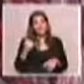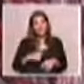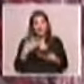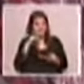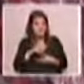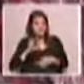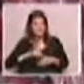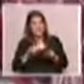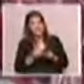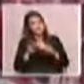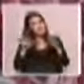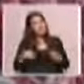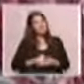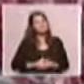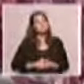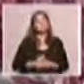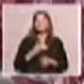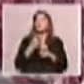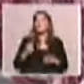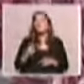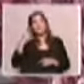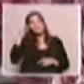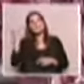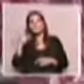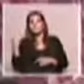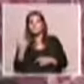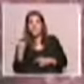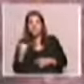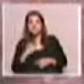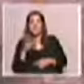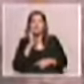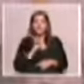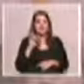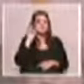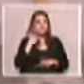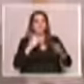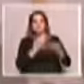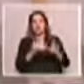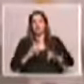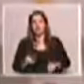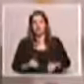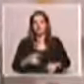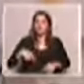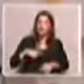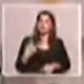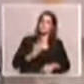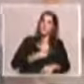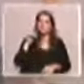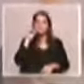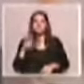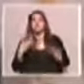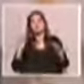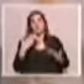isso. Pegamos-nos em mitos para não valorizar um produto que nós temos de excelência, e nós, em vez de o defendermos, por vezes até